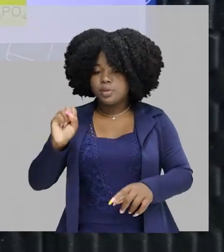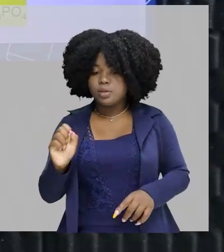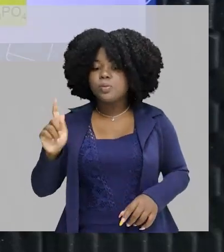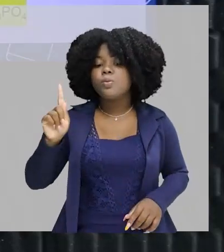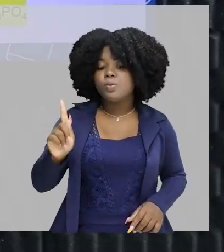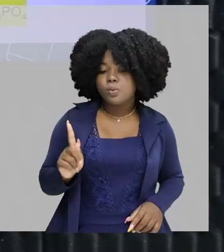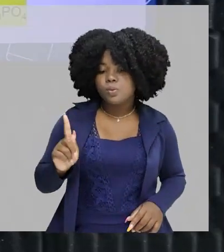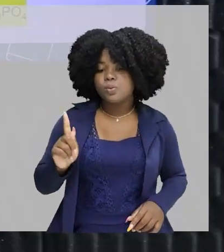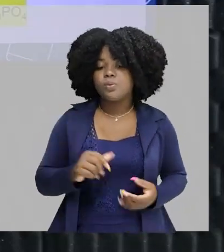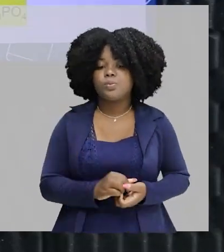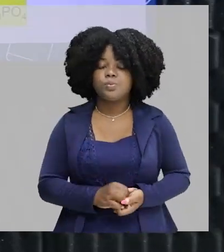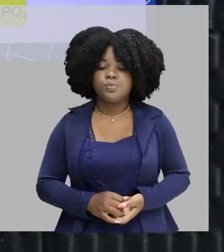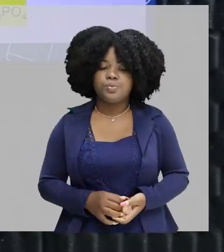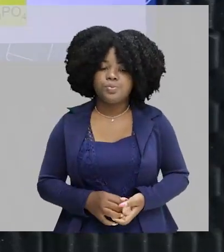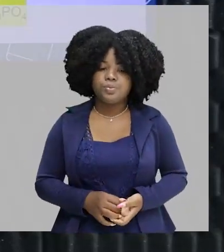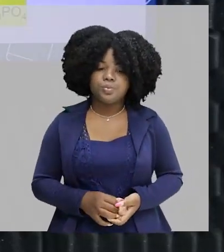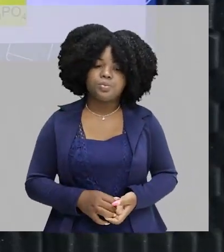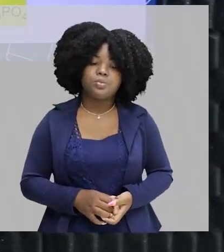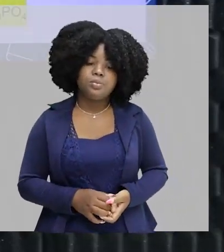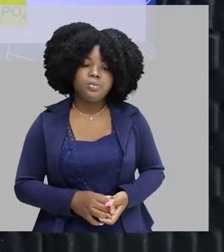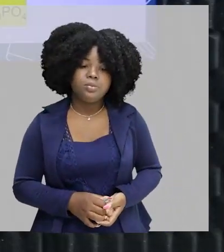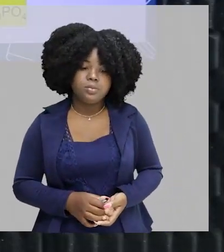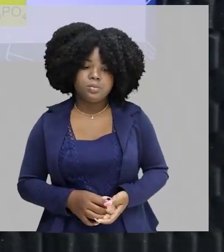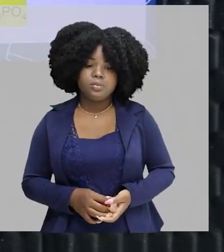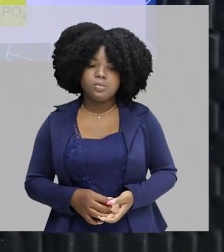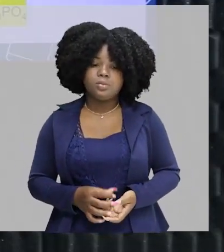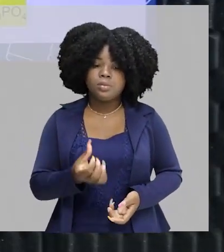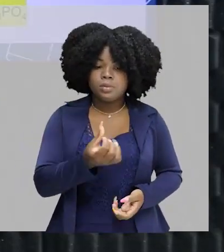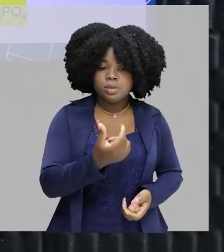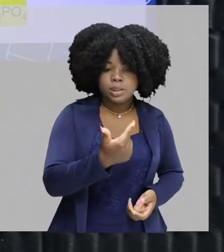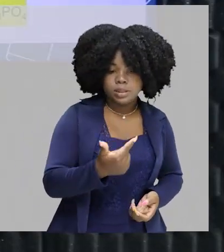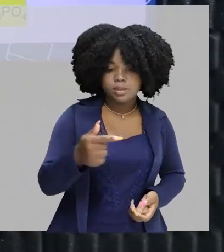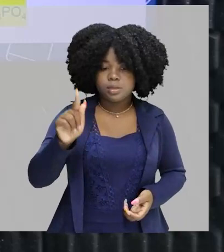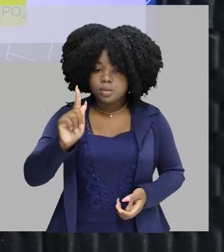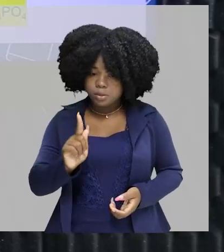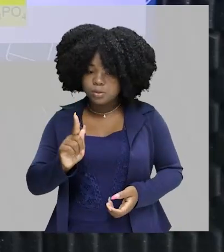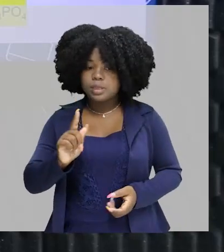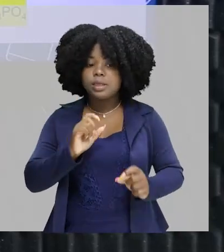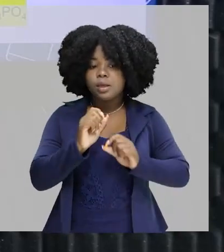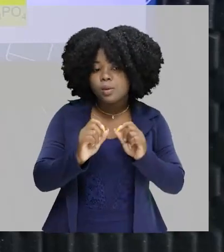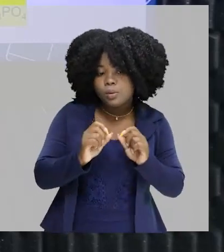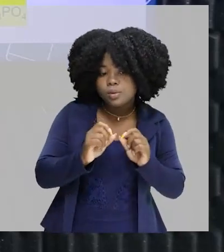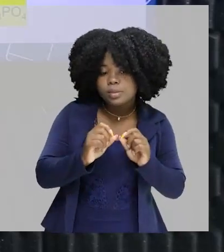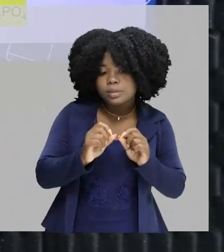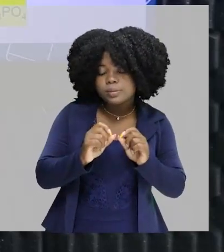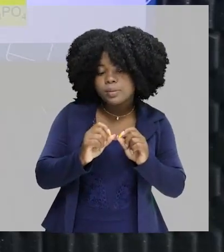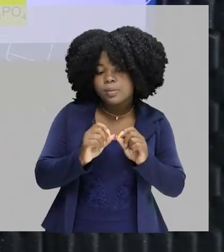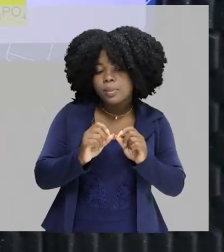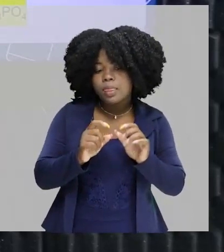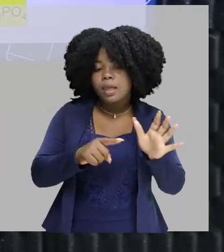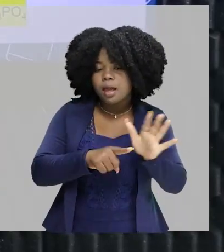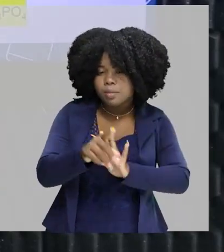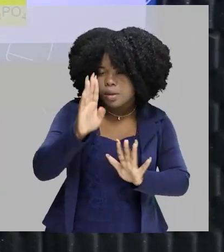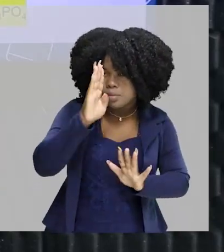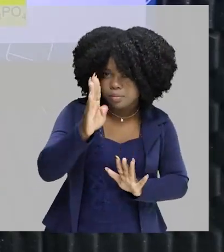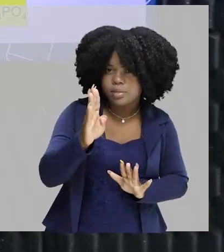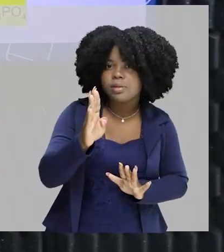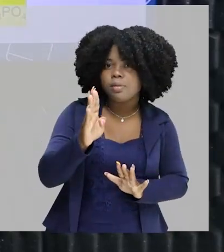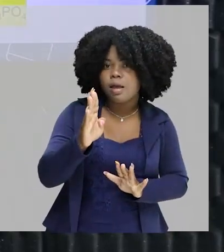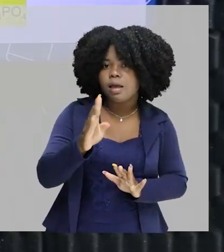gramas do ácido fosfórico, certo? 62 gramas, que é a pergunta em